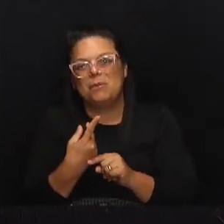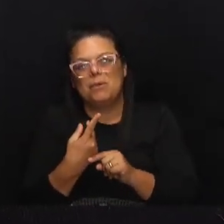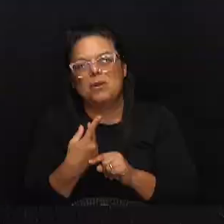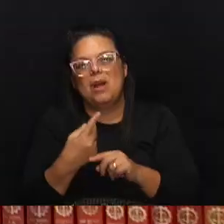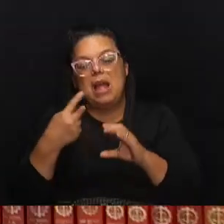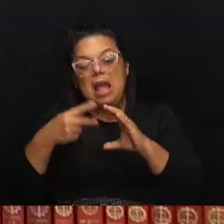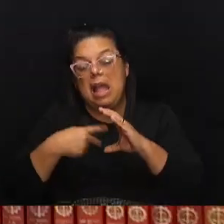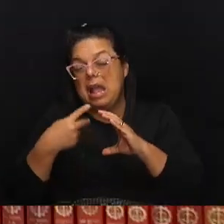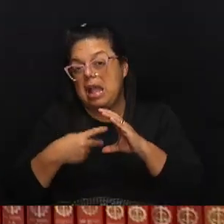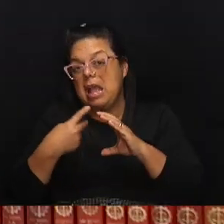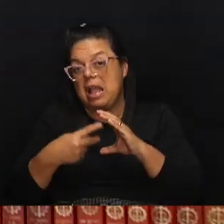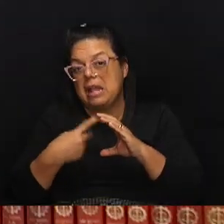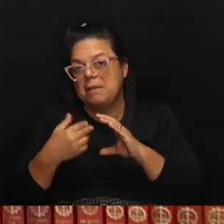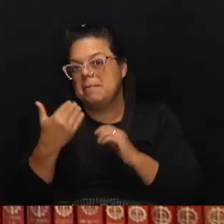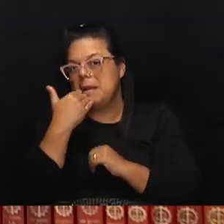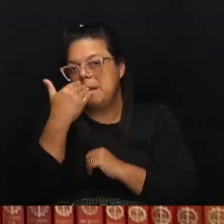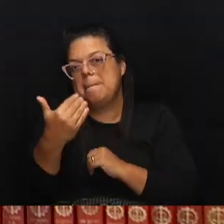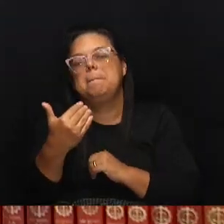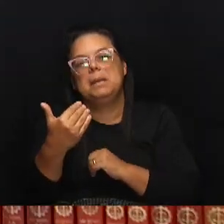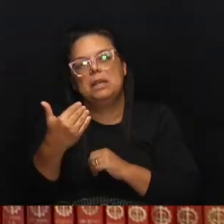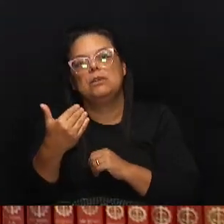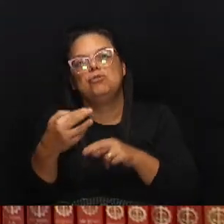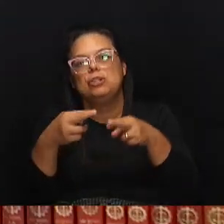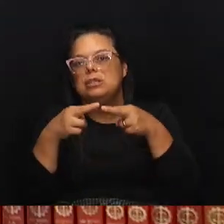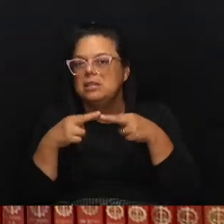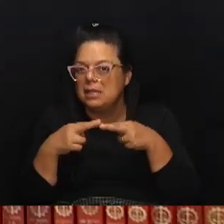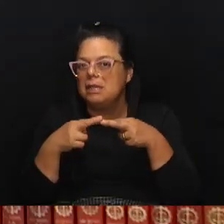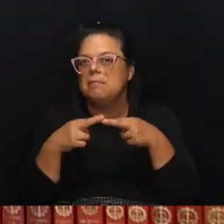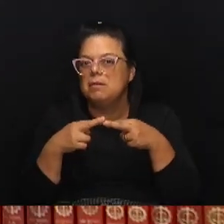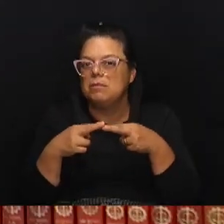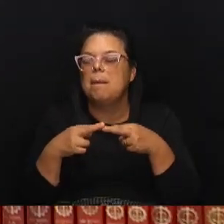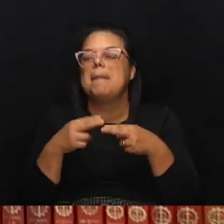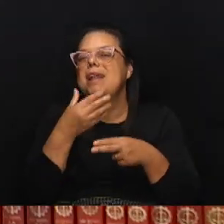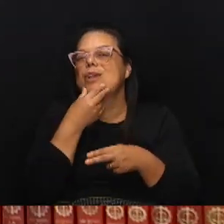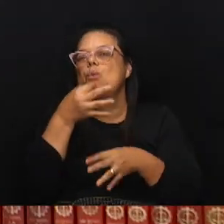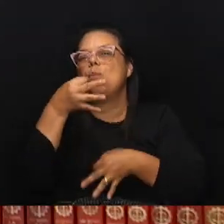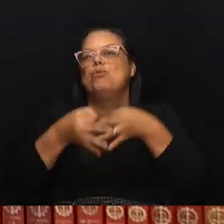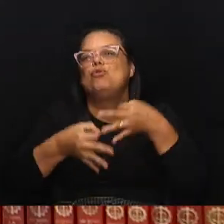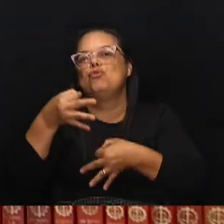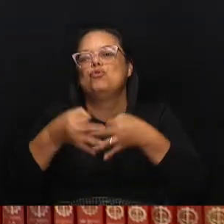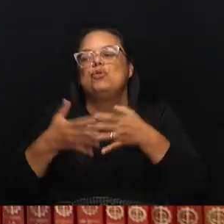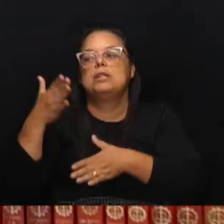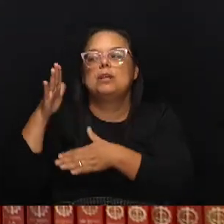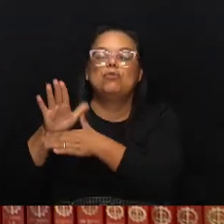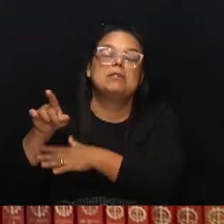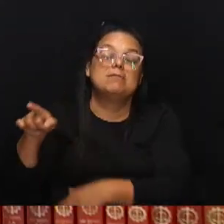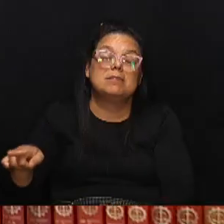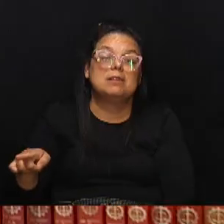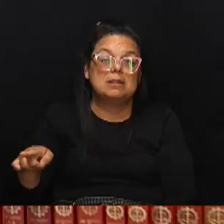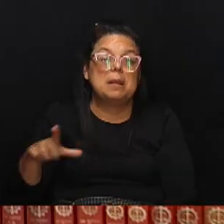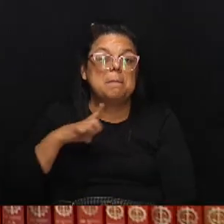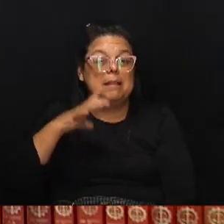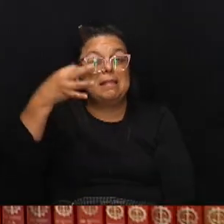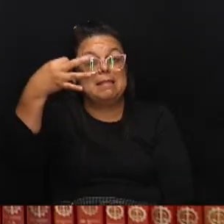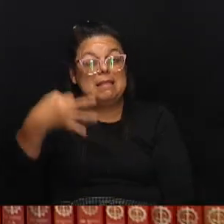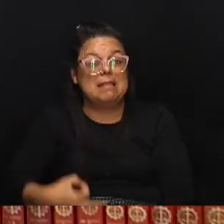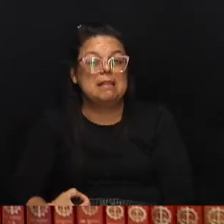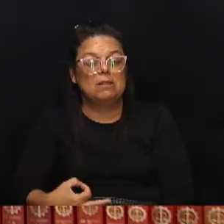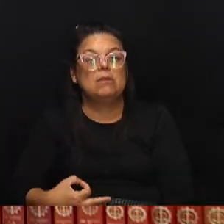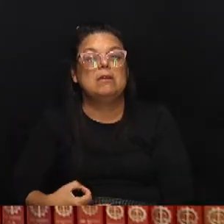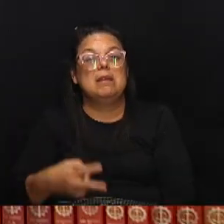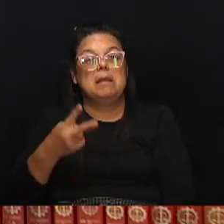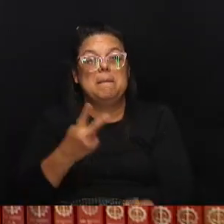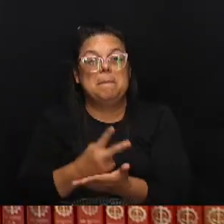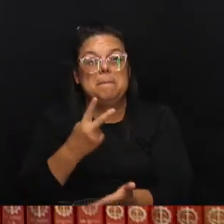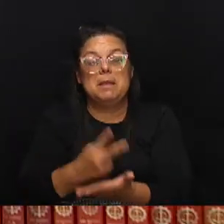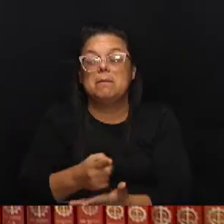Câmara pedindo esse requerimento para que assim o juiz pudesse atuar em seu favor. E para ter certeza de que realmente ela